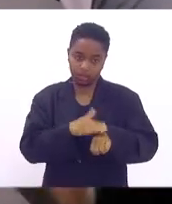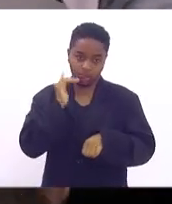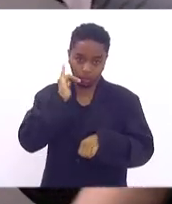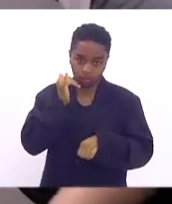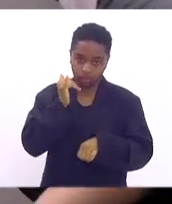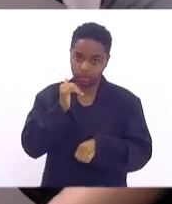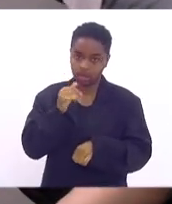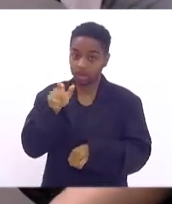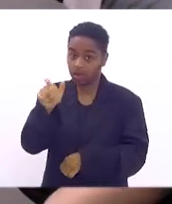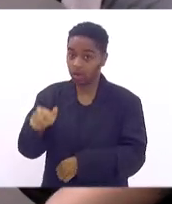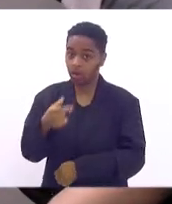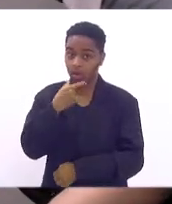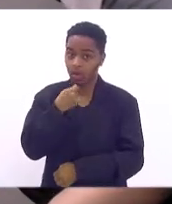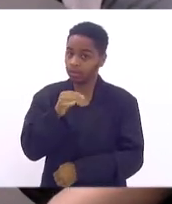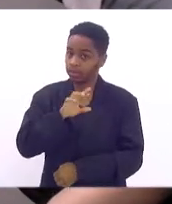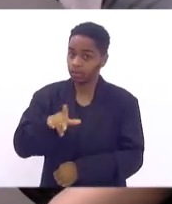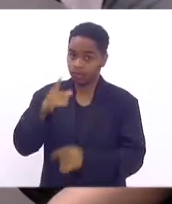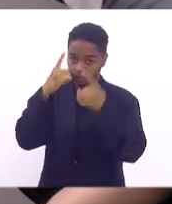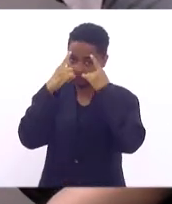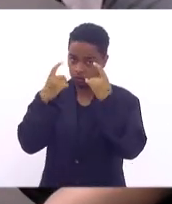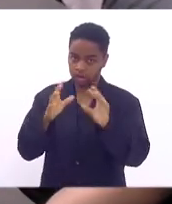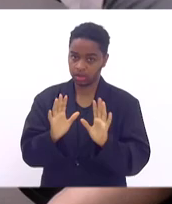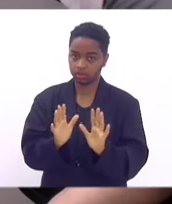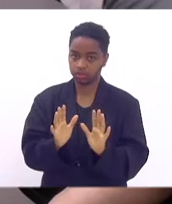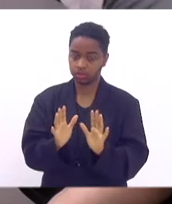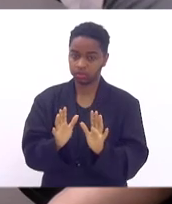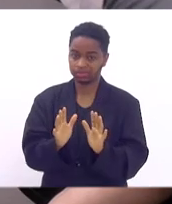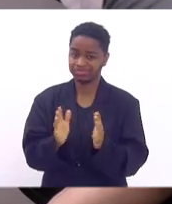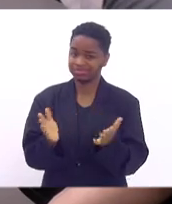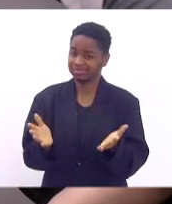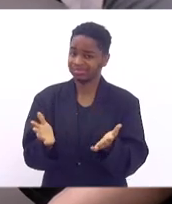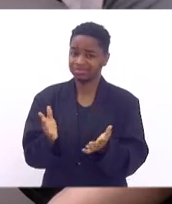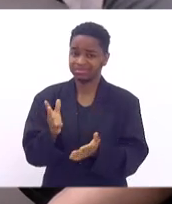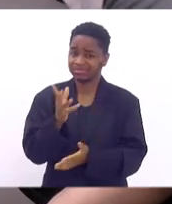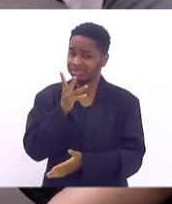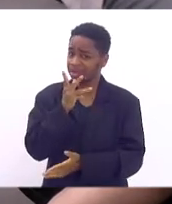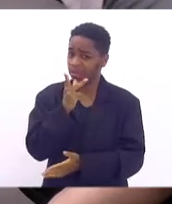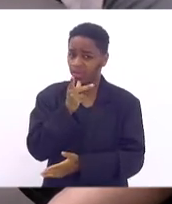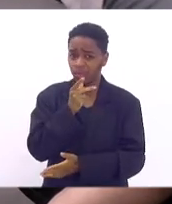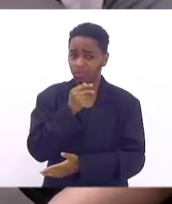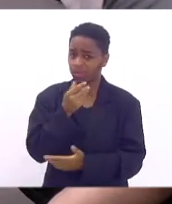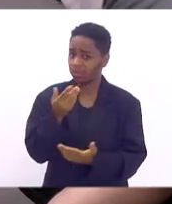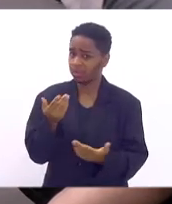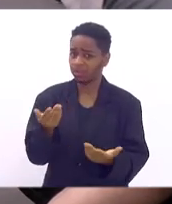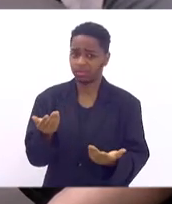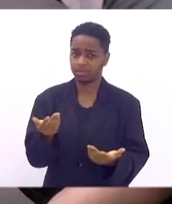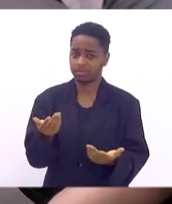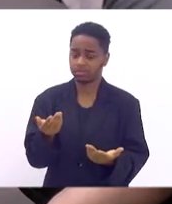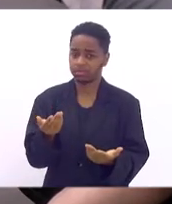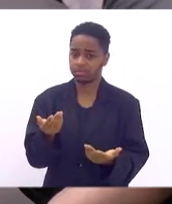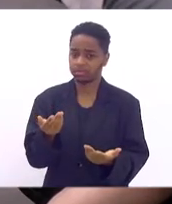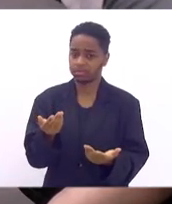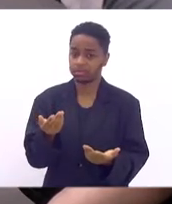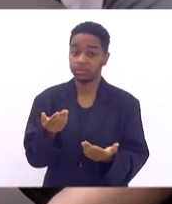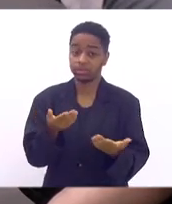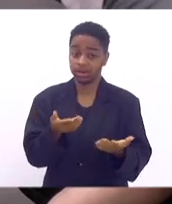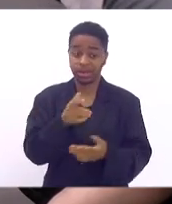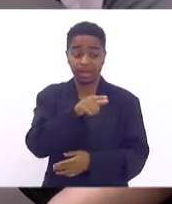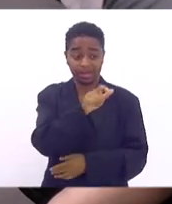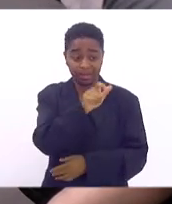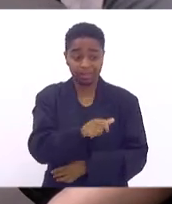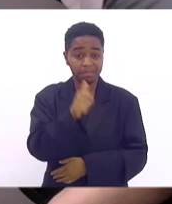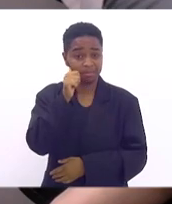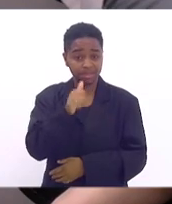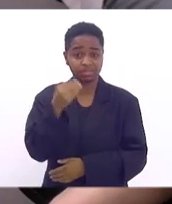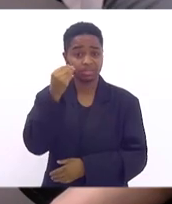é um homem violento, a gente levou um tempo. E ela tentando